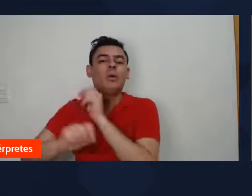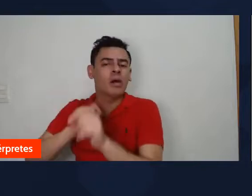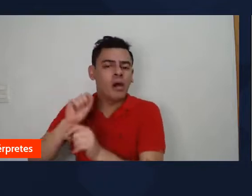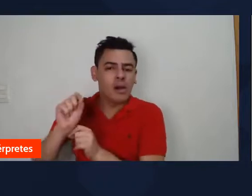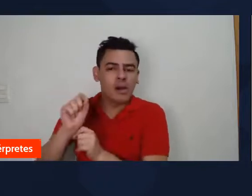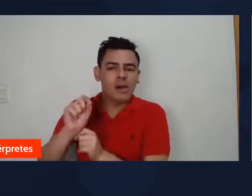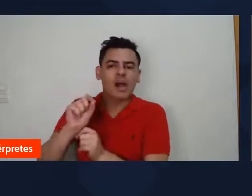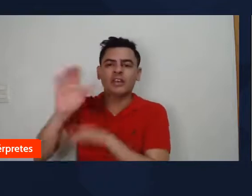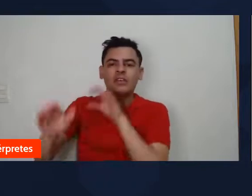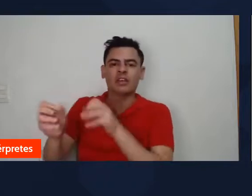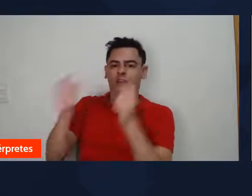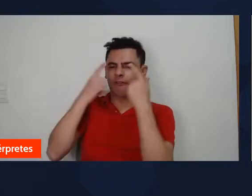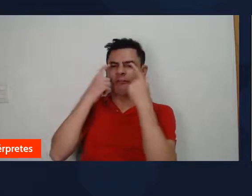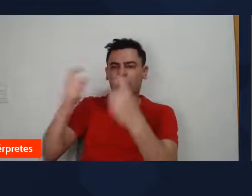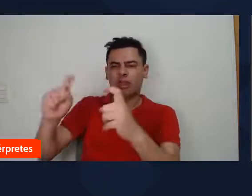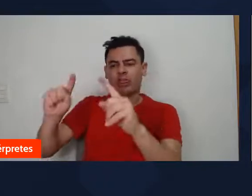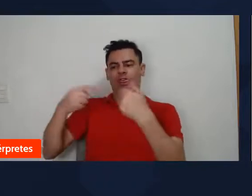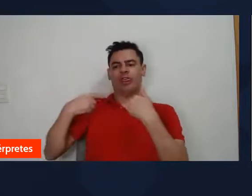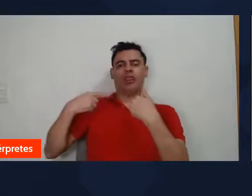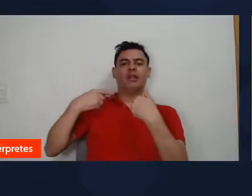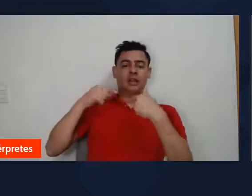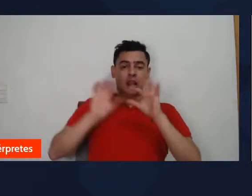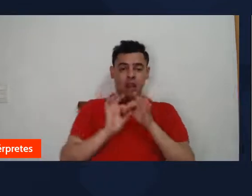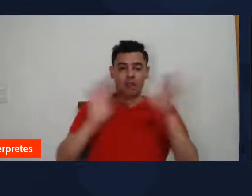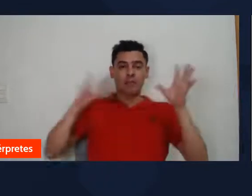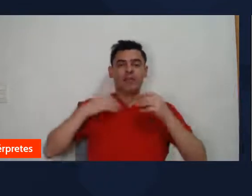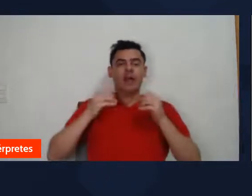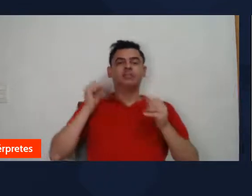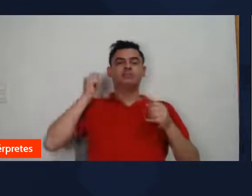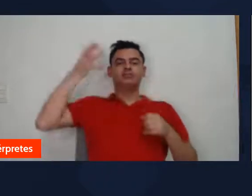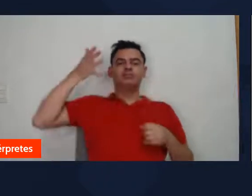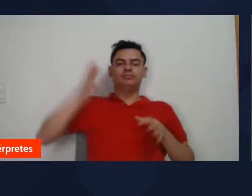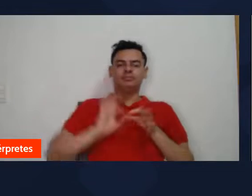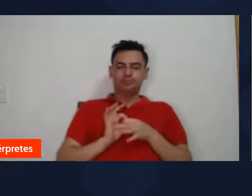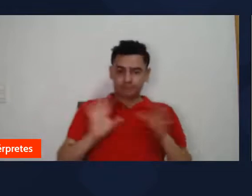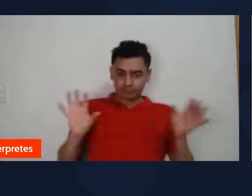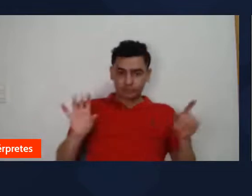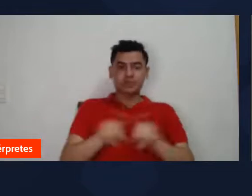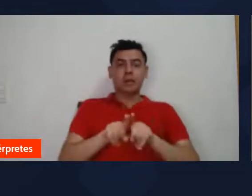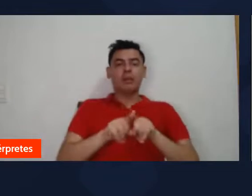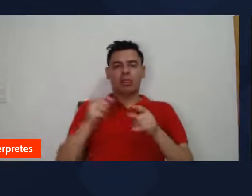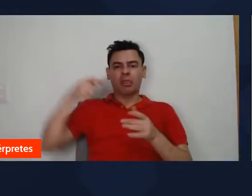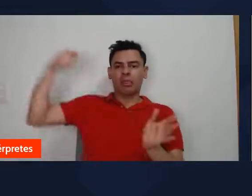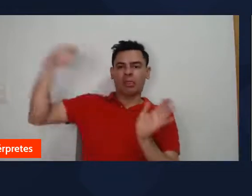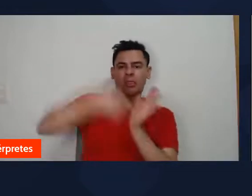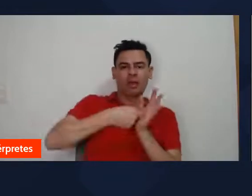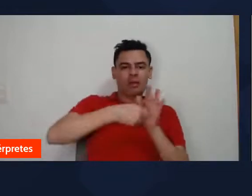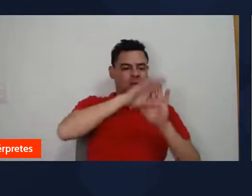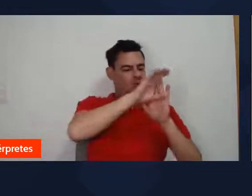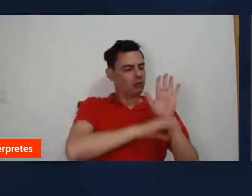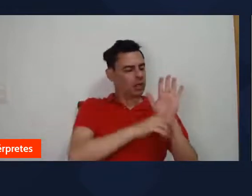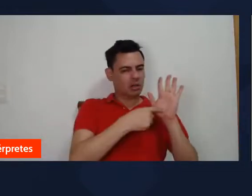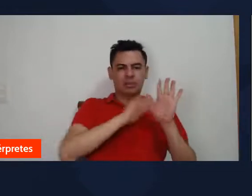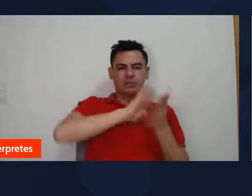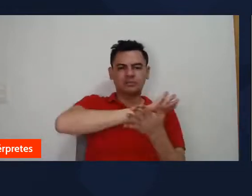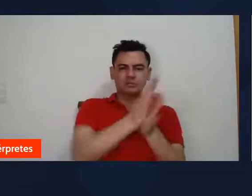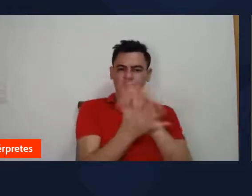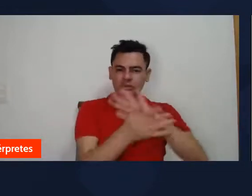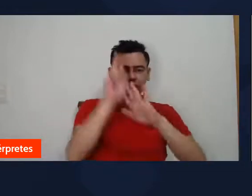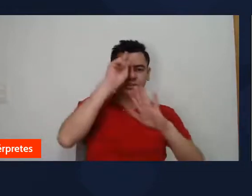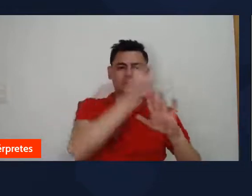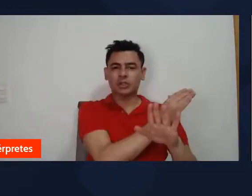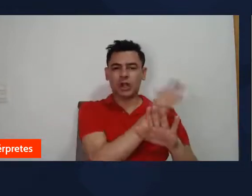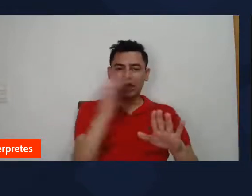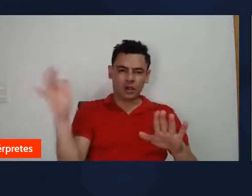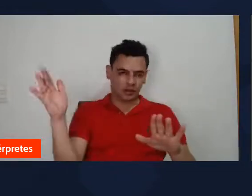da violência à liberdade de cátedra, ao estabelecimento de projetos curriculares que apagam as histórias e as